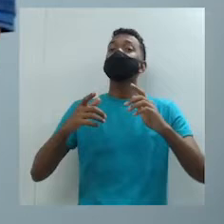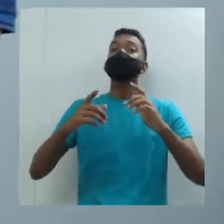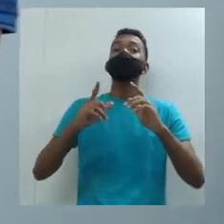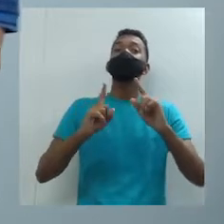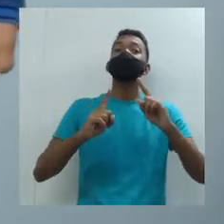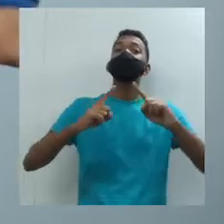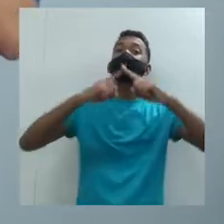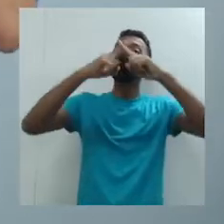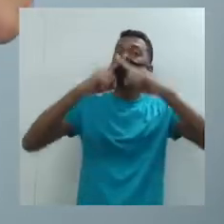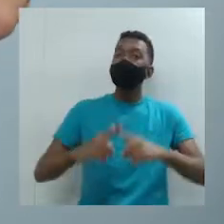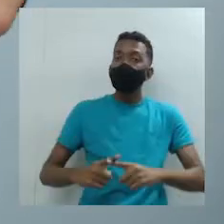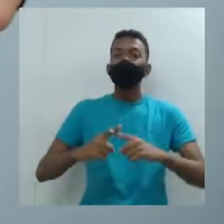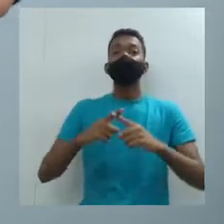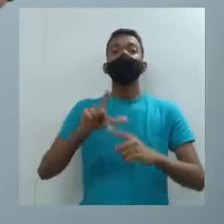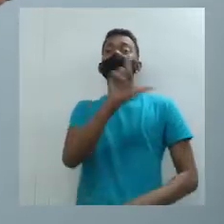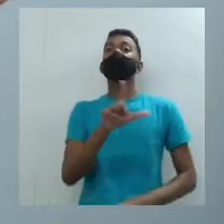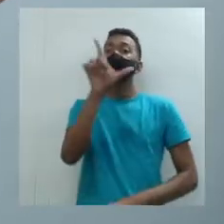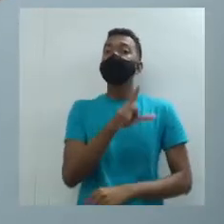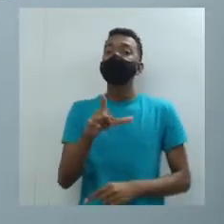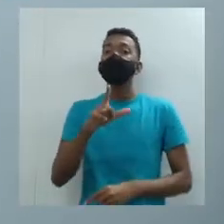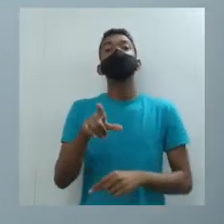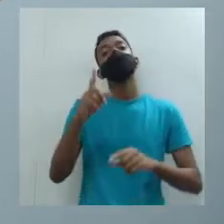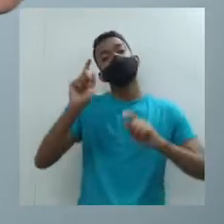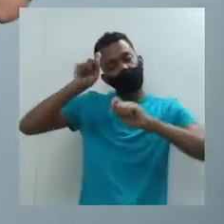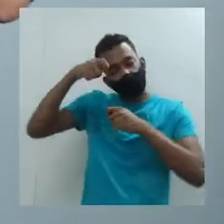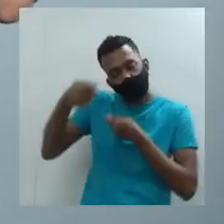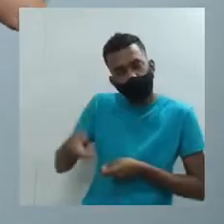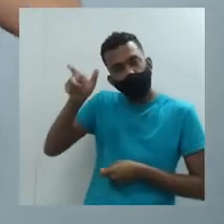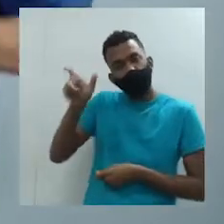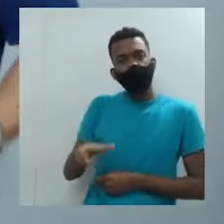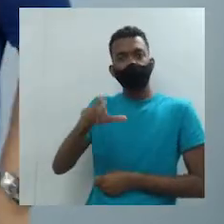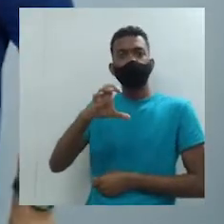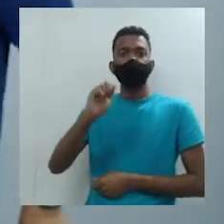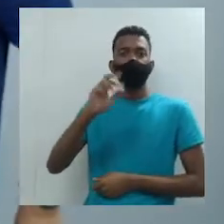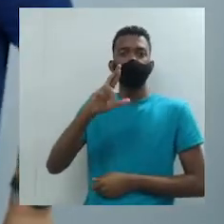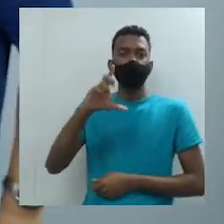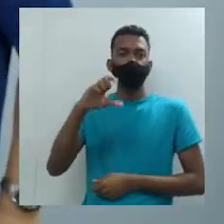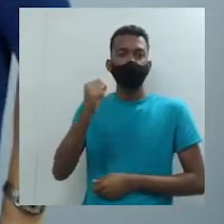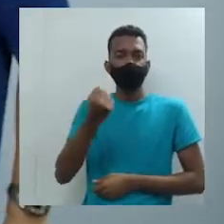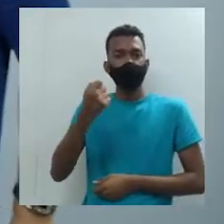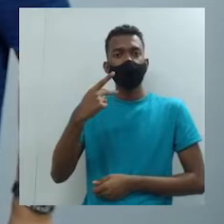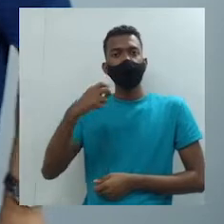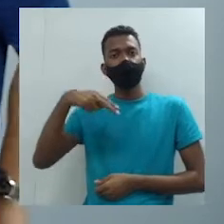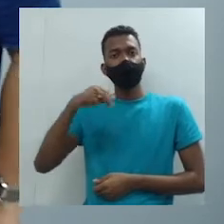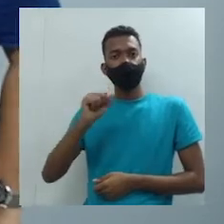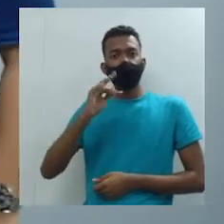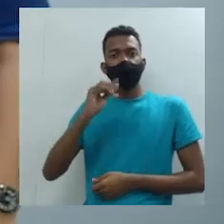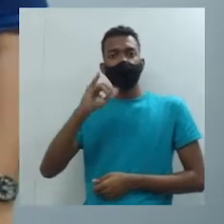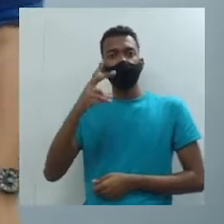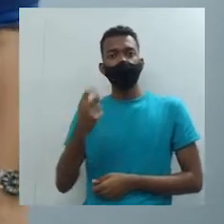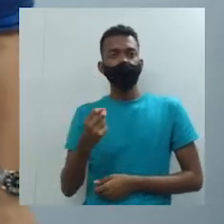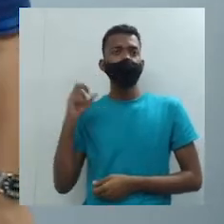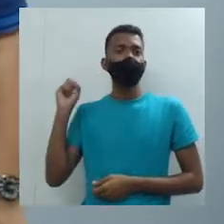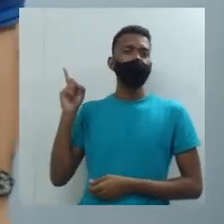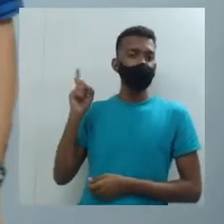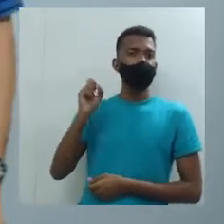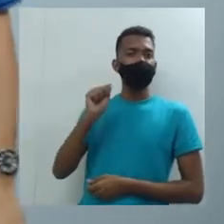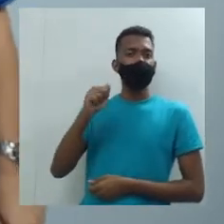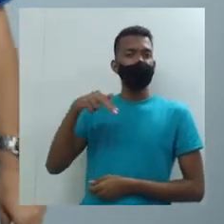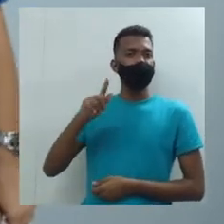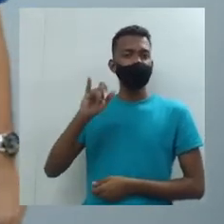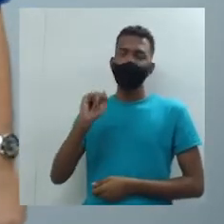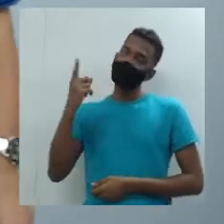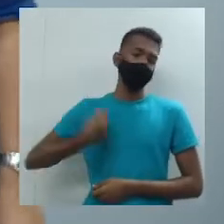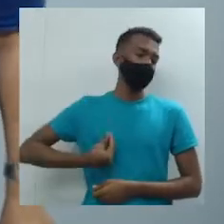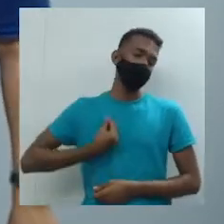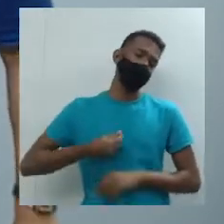todo ano havia um concurso literário em homenagem ao Carlos Pena Filho, né? O Bar Savoy é um espaço que não existe mais. Eu gostaria de só